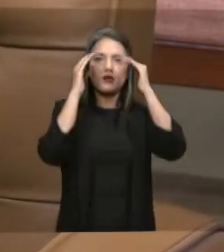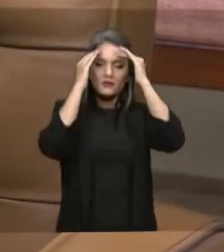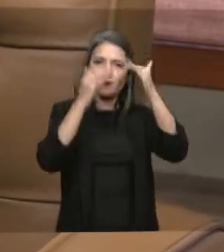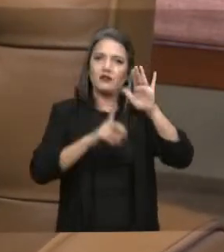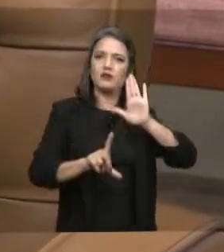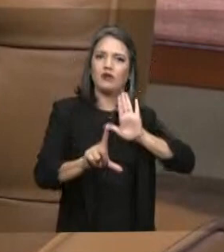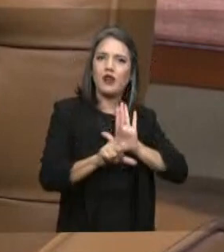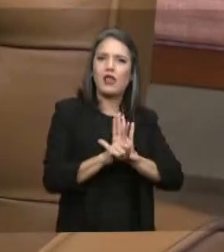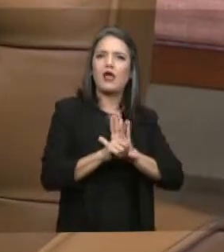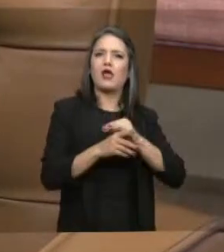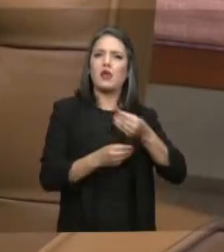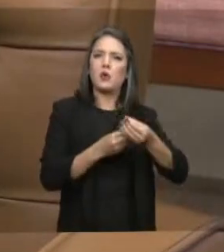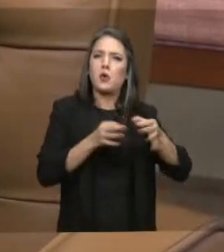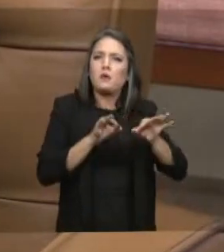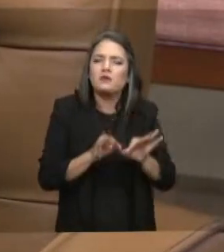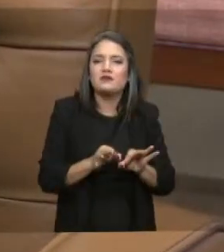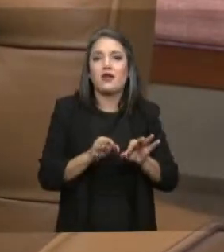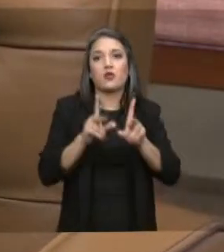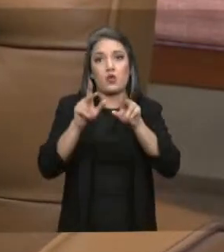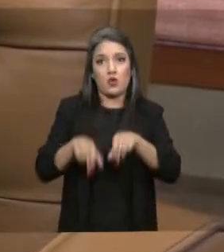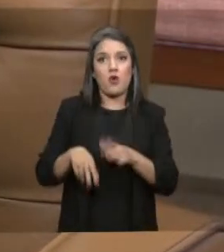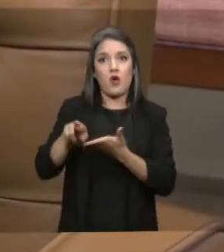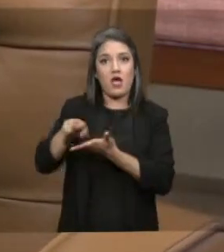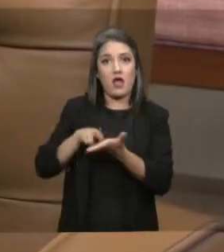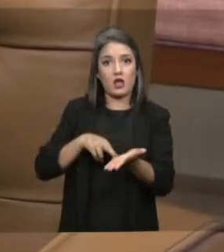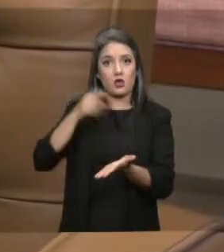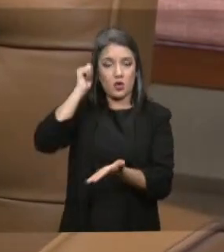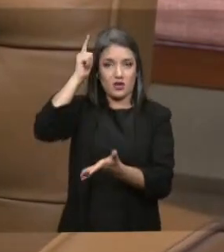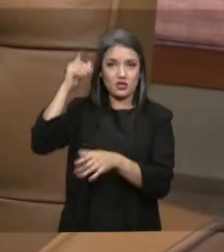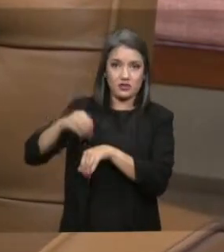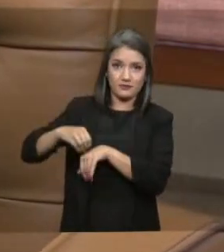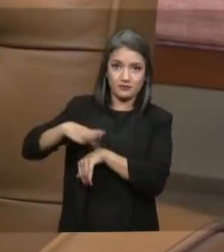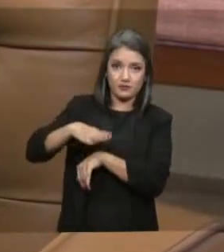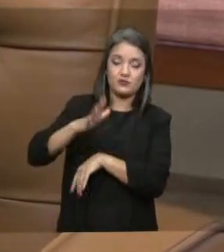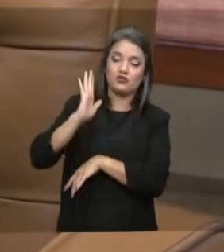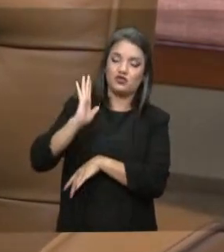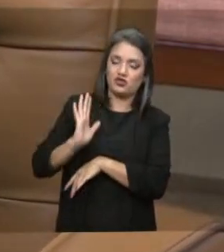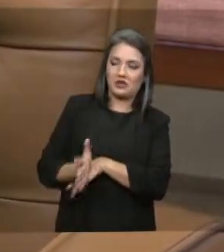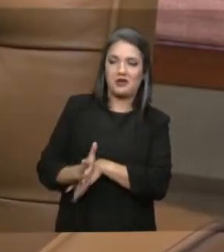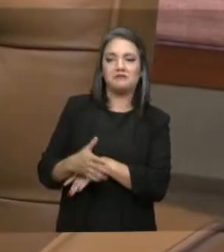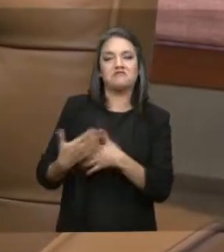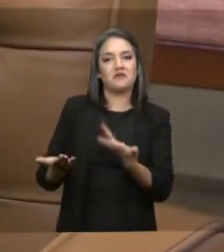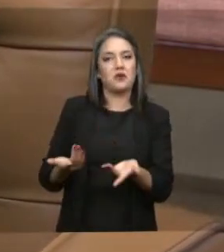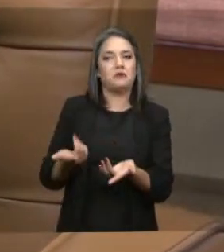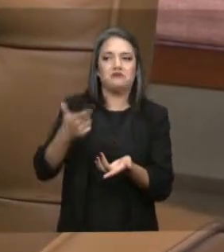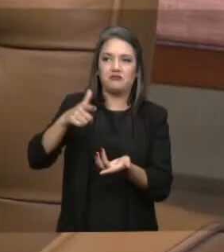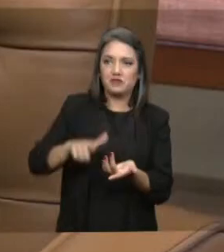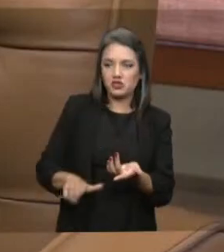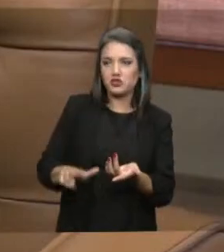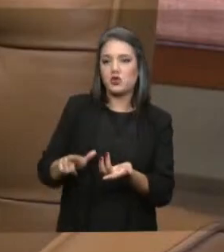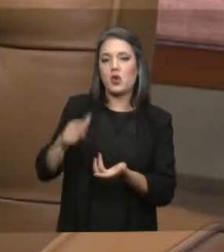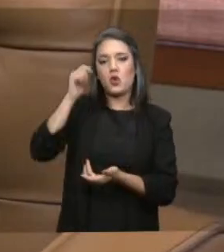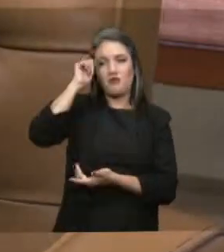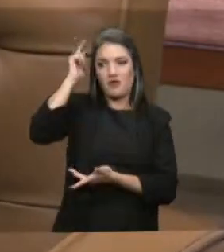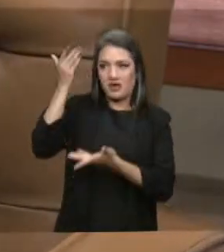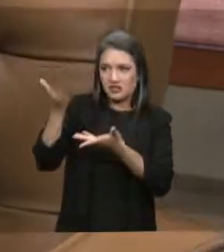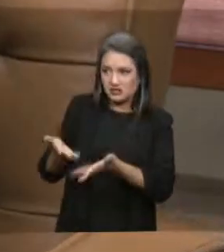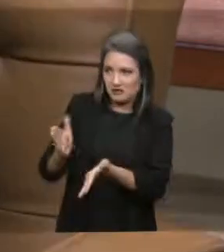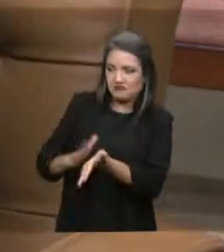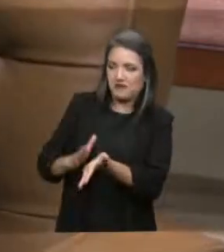ser demonstrado nesse relatório trazido pelo Ministro Alexandre mais uma vez exclusivamente eu